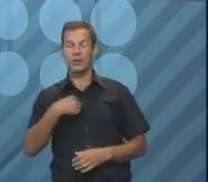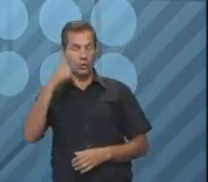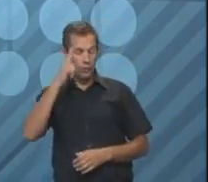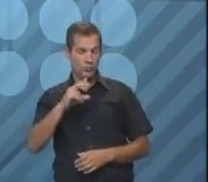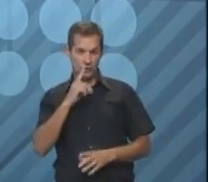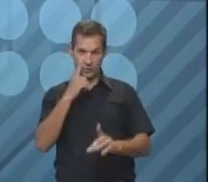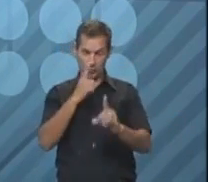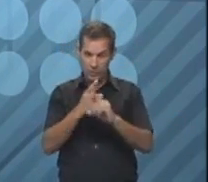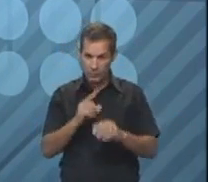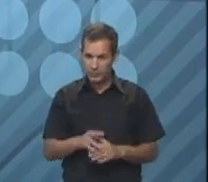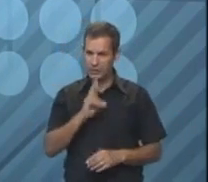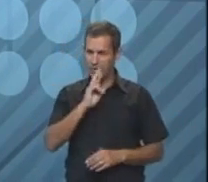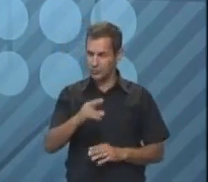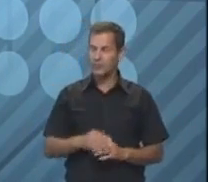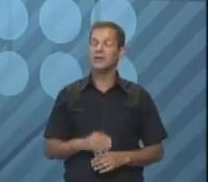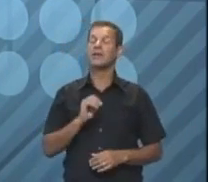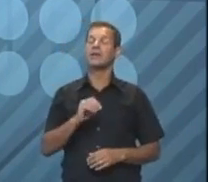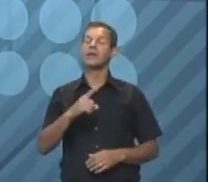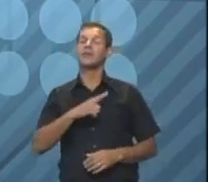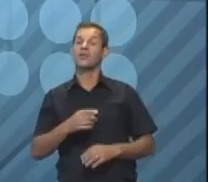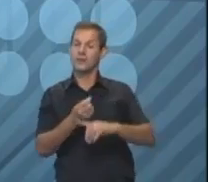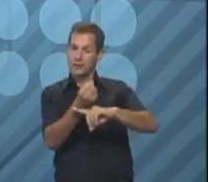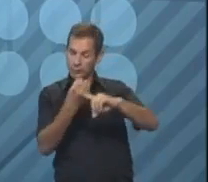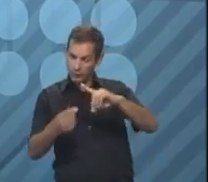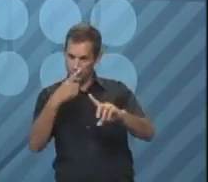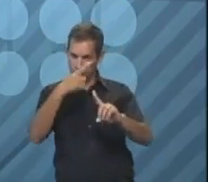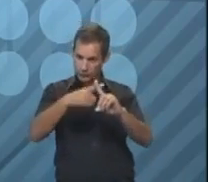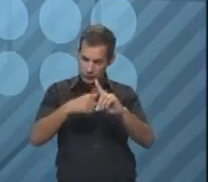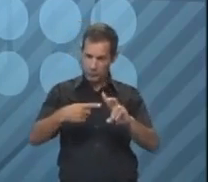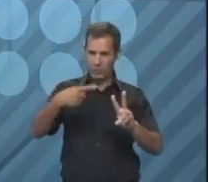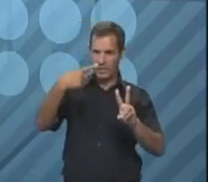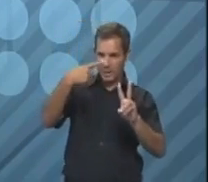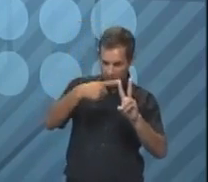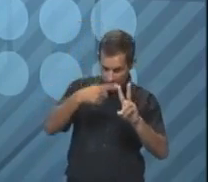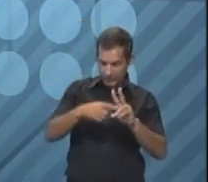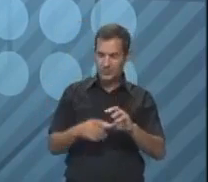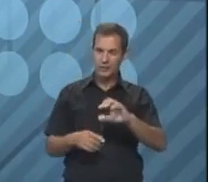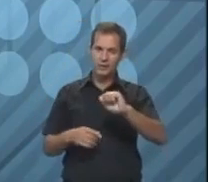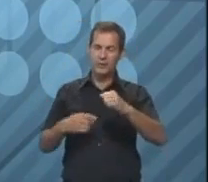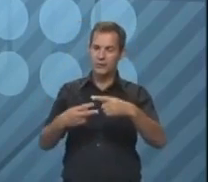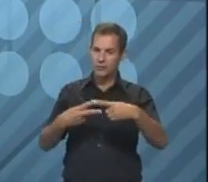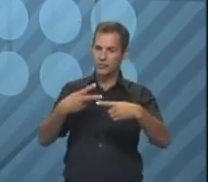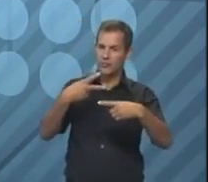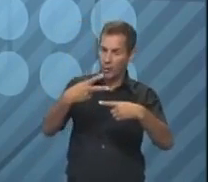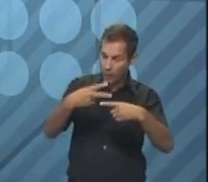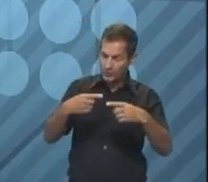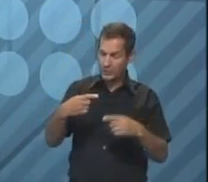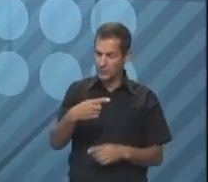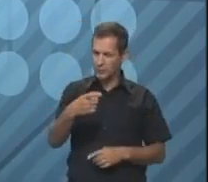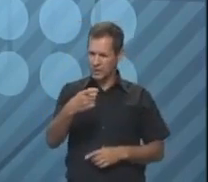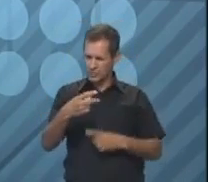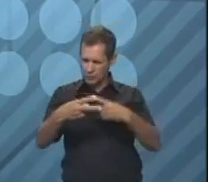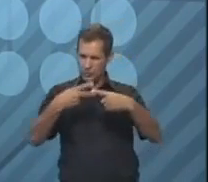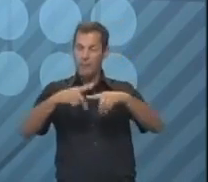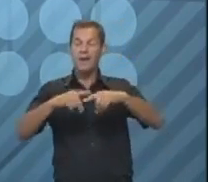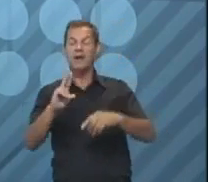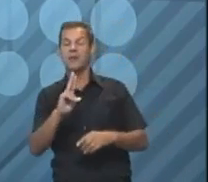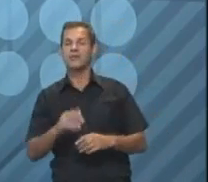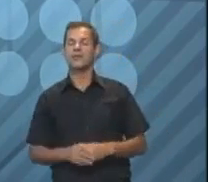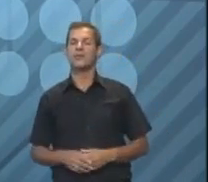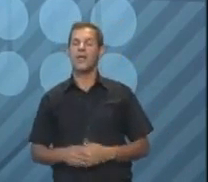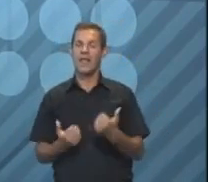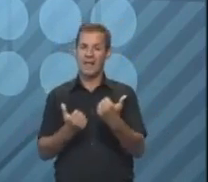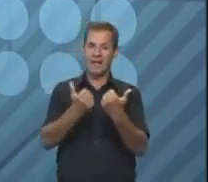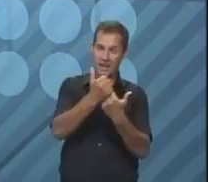vou conseguir encontrar a resposta. Se eu tenho uma função do tipo raiz quadrada de a ao quadrado menos x ao quadrado, se eu utilizar